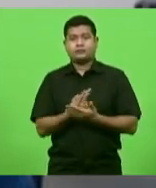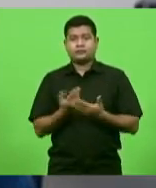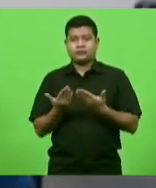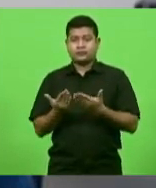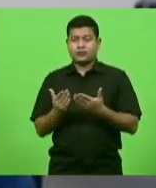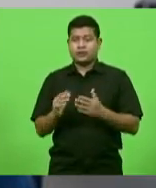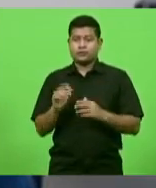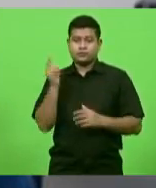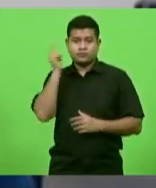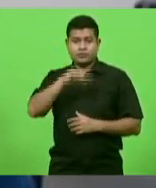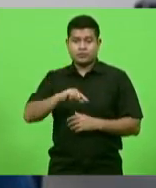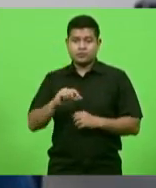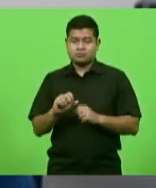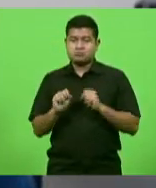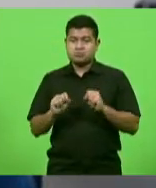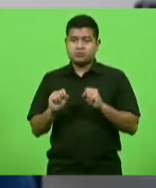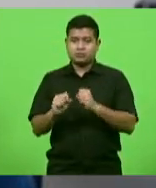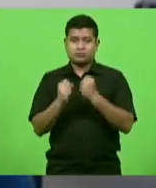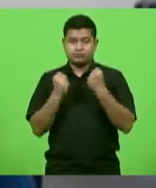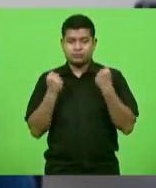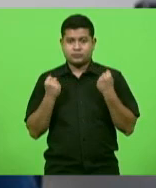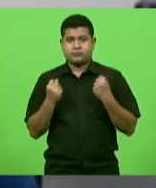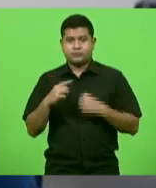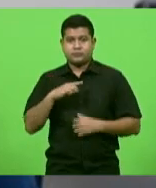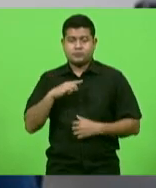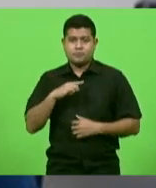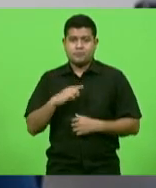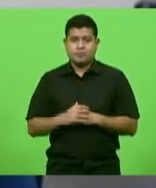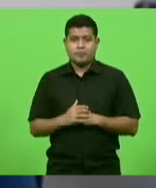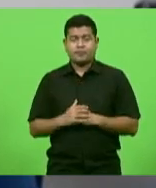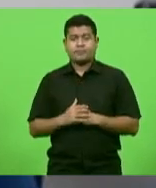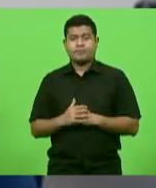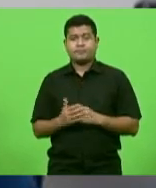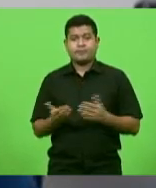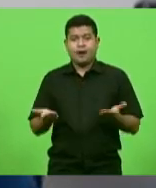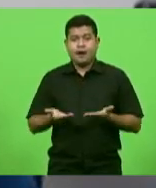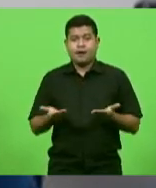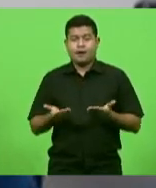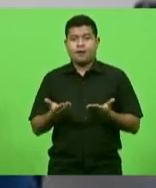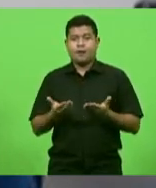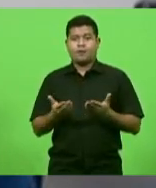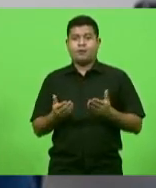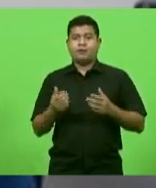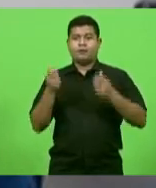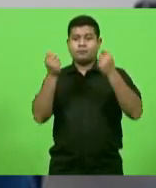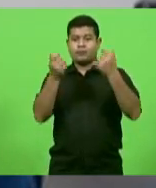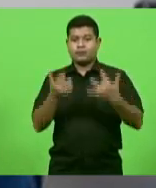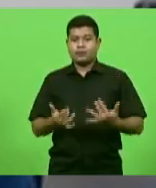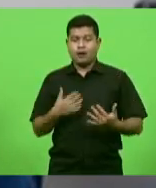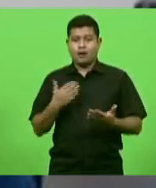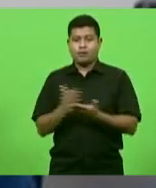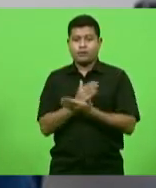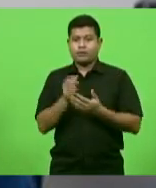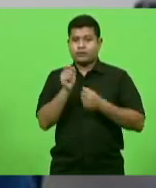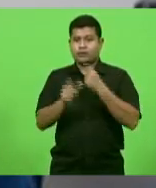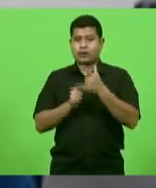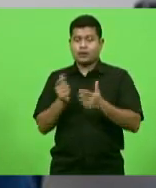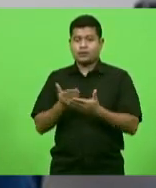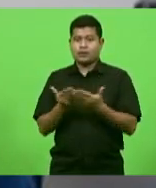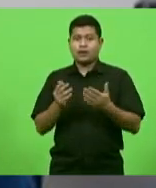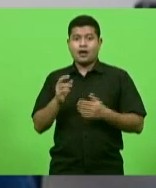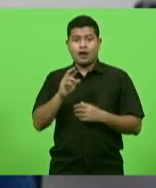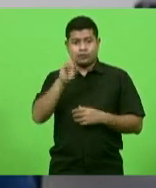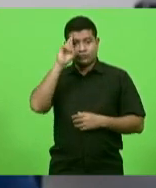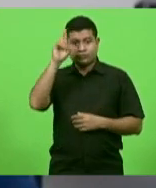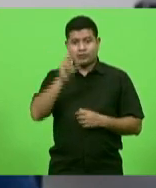amplo exercício da sua defesa no presente caso embora narrativa dos fatos em a permeada por críticas à atuação do chefe do Poder Executivo